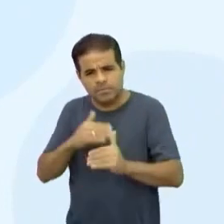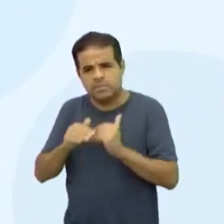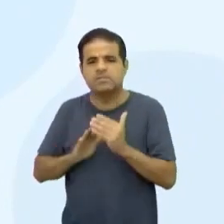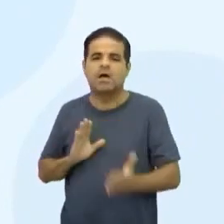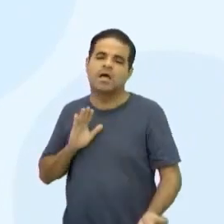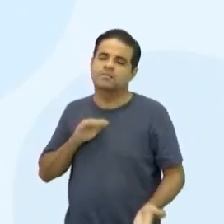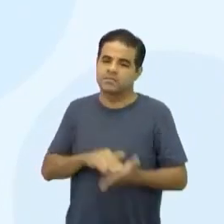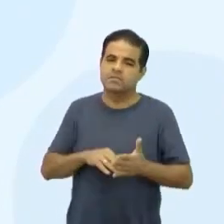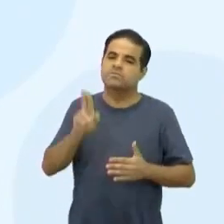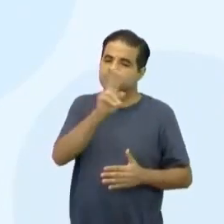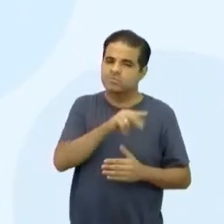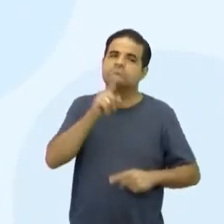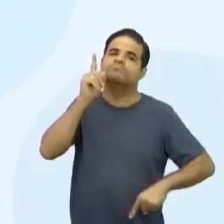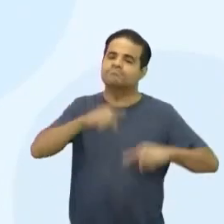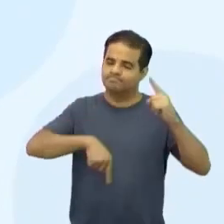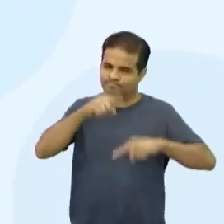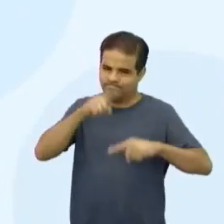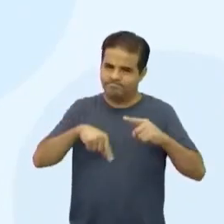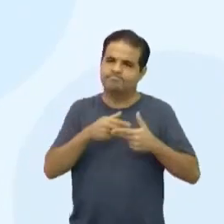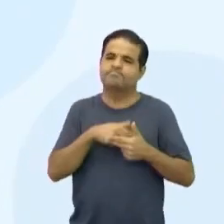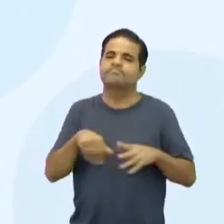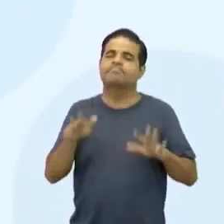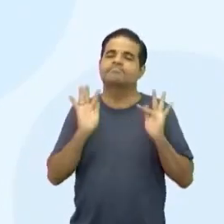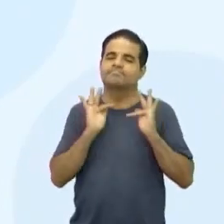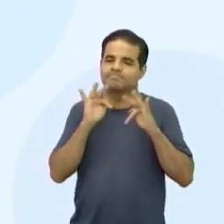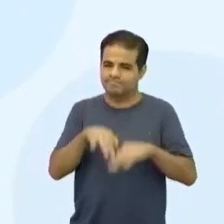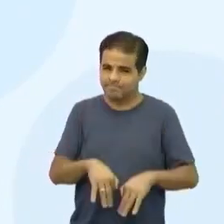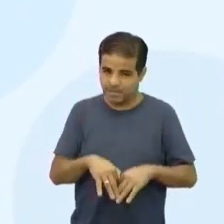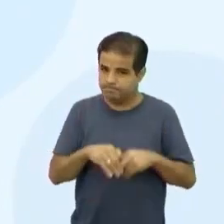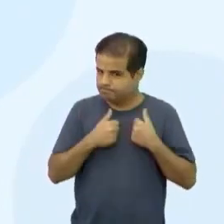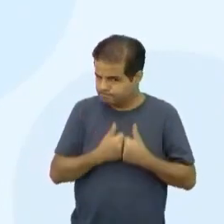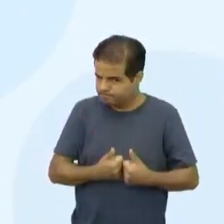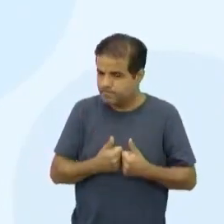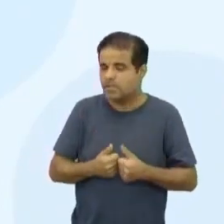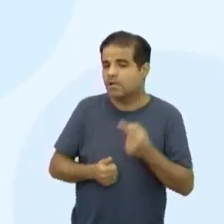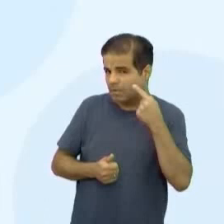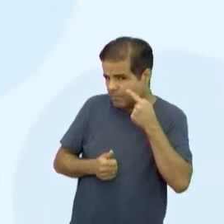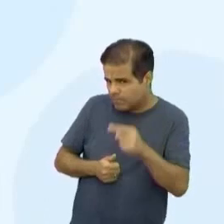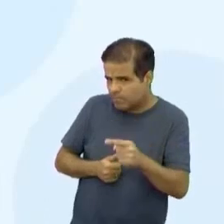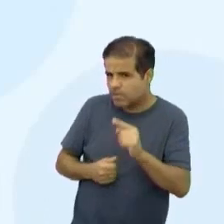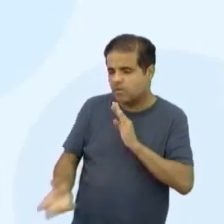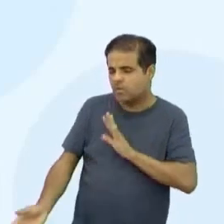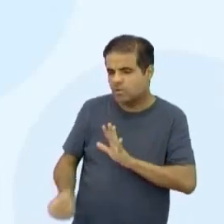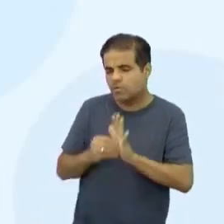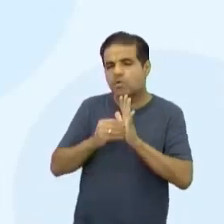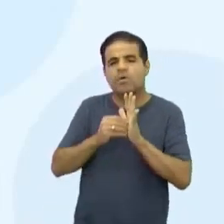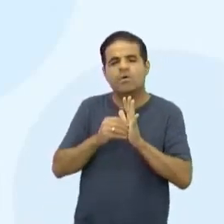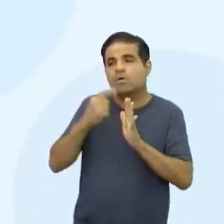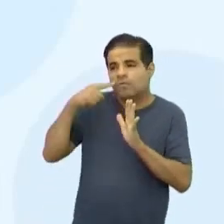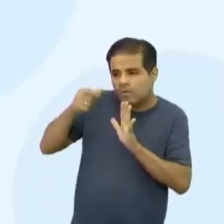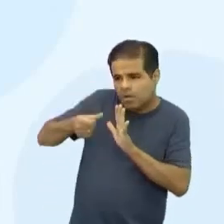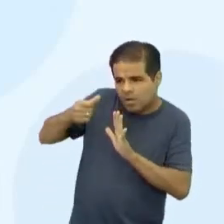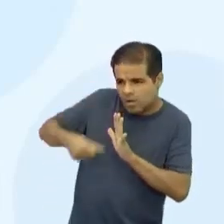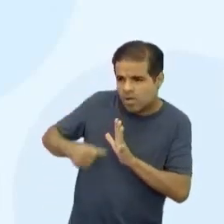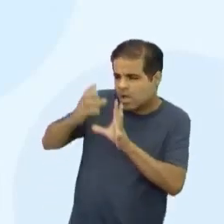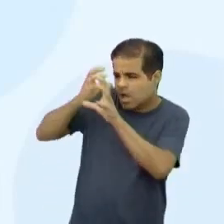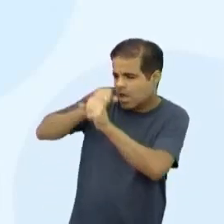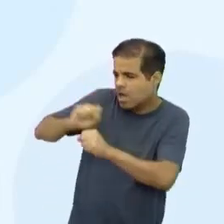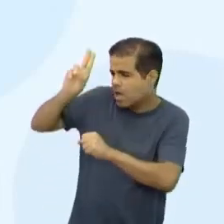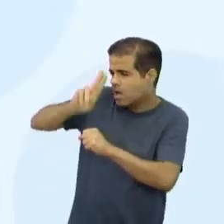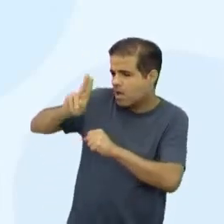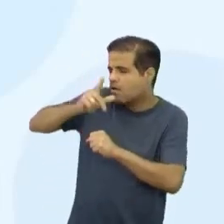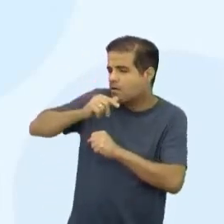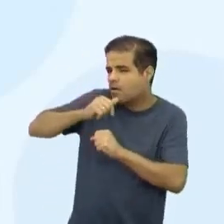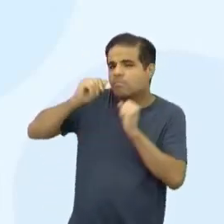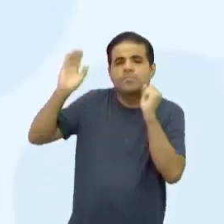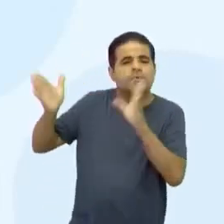até a utilização final dos bens. Então, a pegada hídrica configura-se numa forma de medir a quantidade total de água utilizada